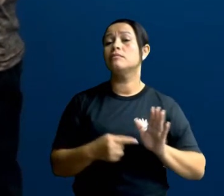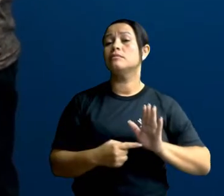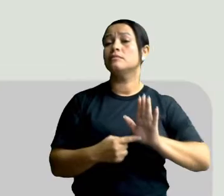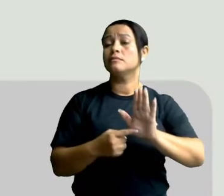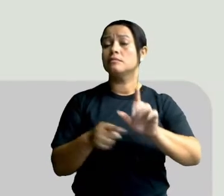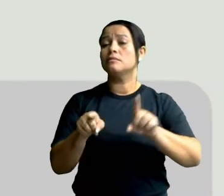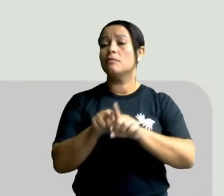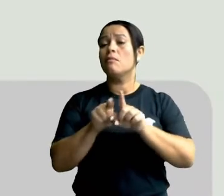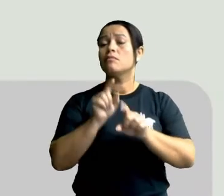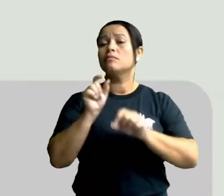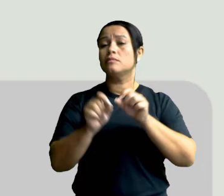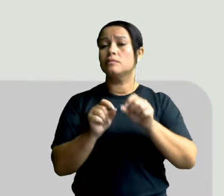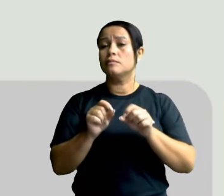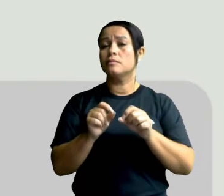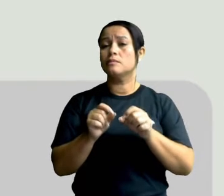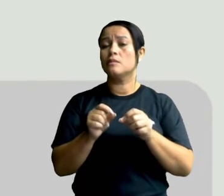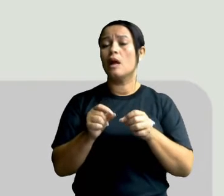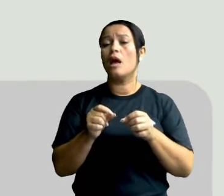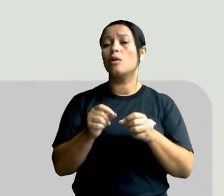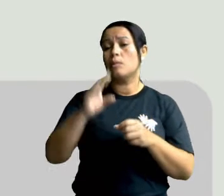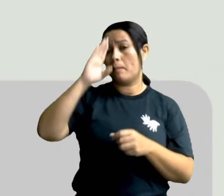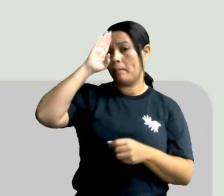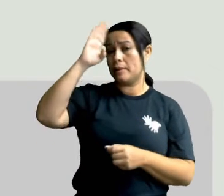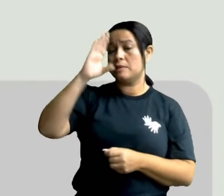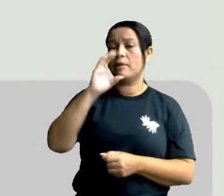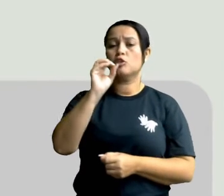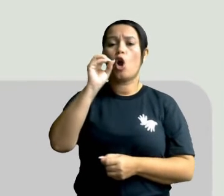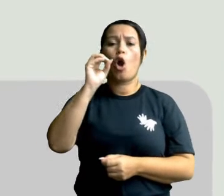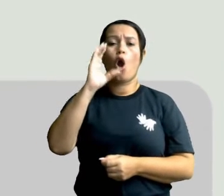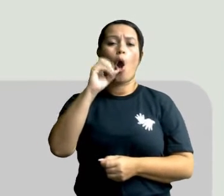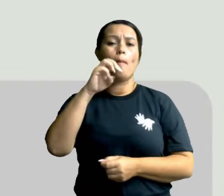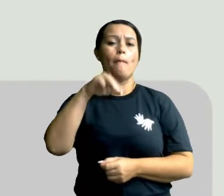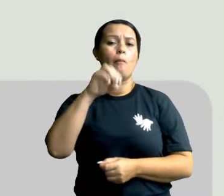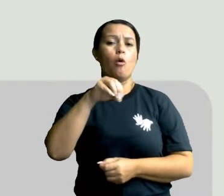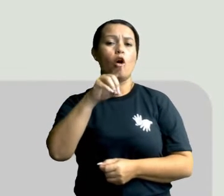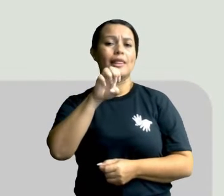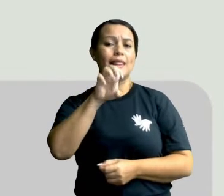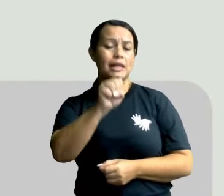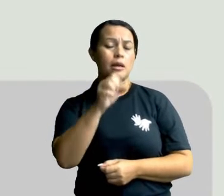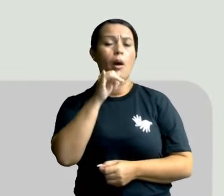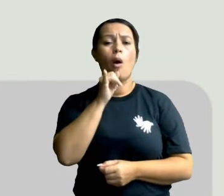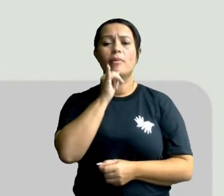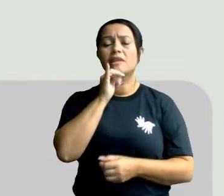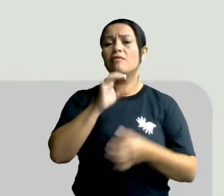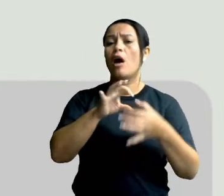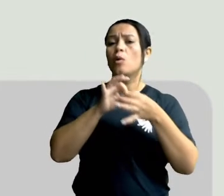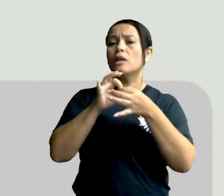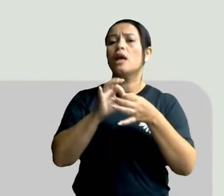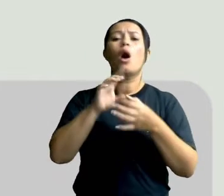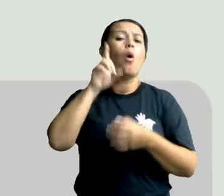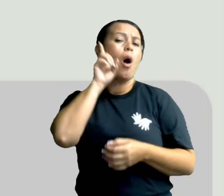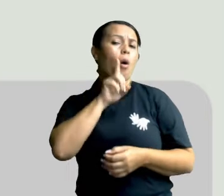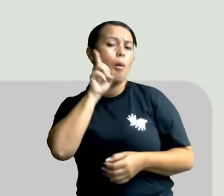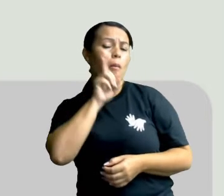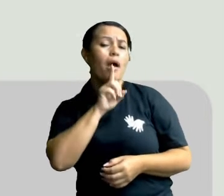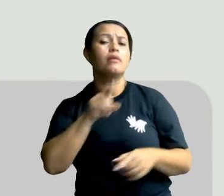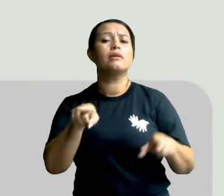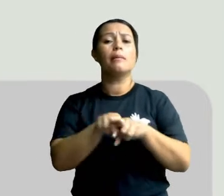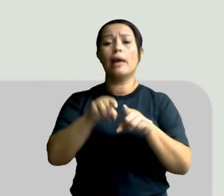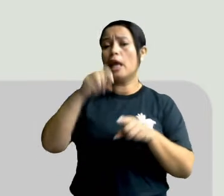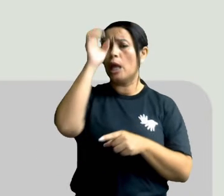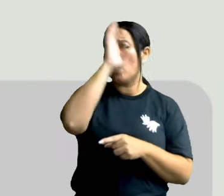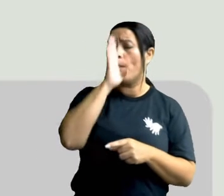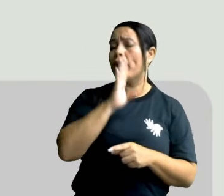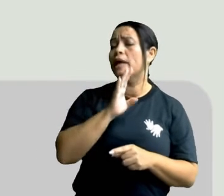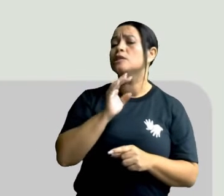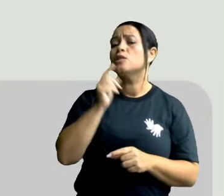Aqui vão ter os principais exportadores de commodities agropecuárias em 2016, né? Com a União Europeia liderando, os Estados Unidos. Você